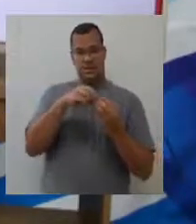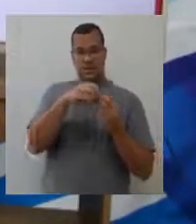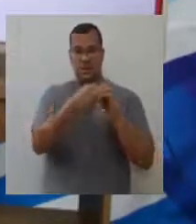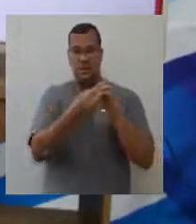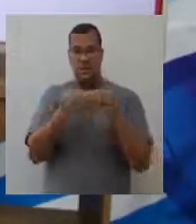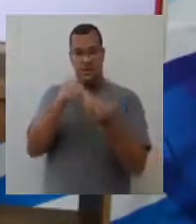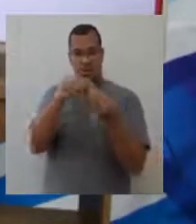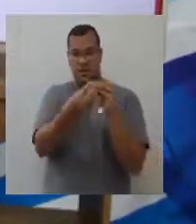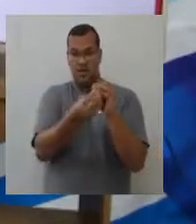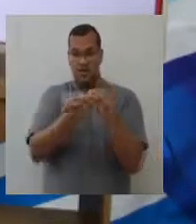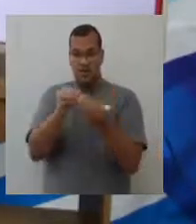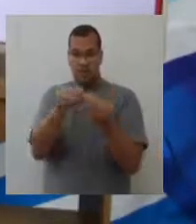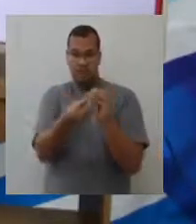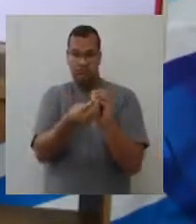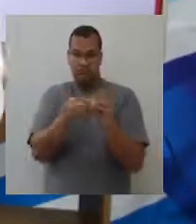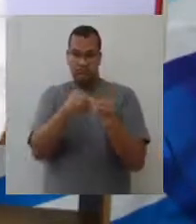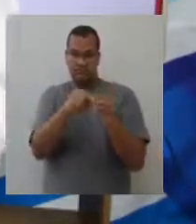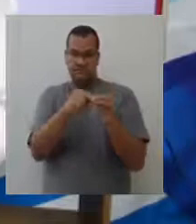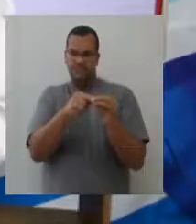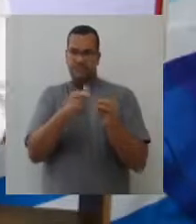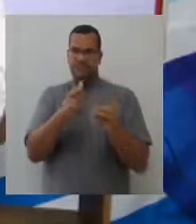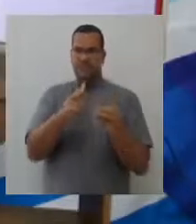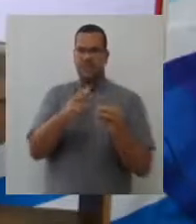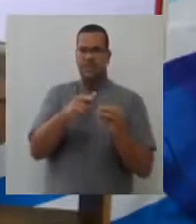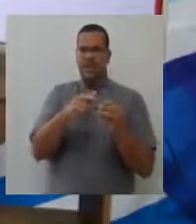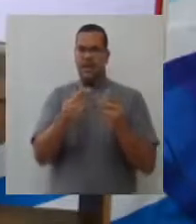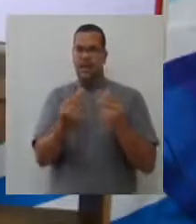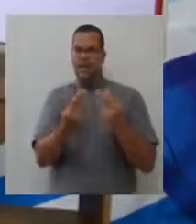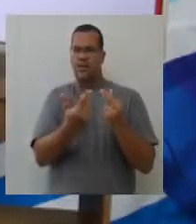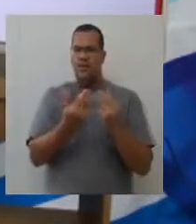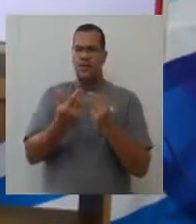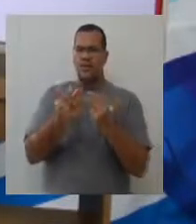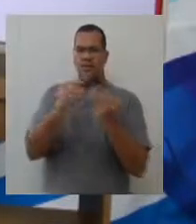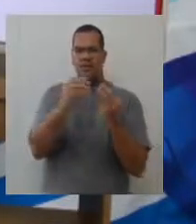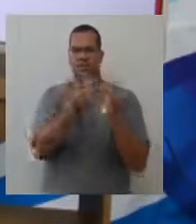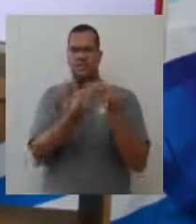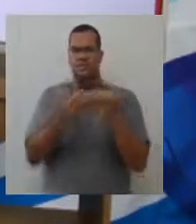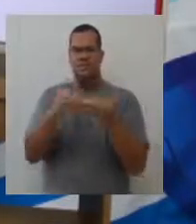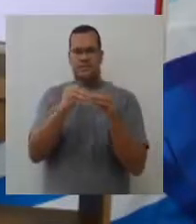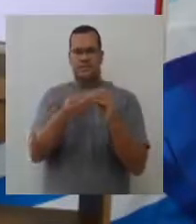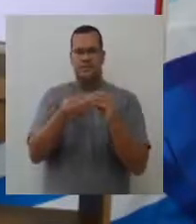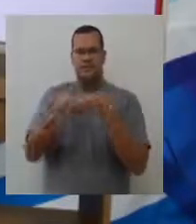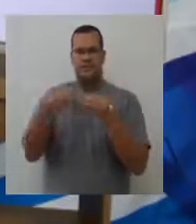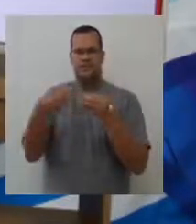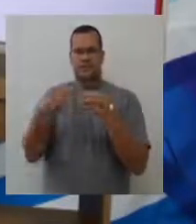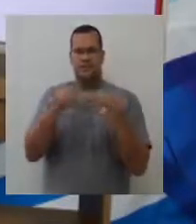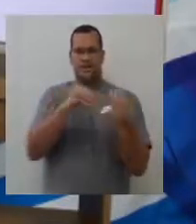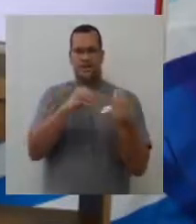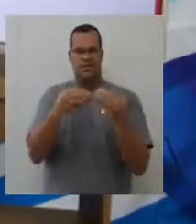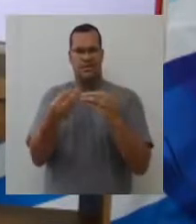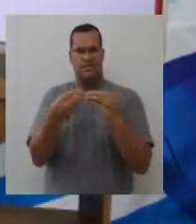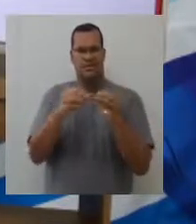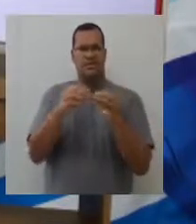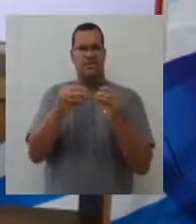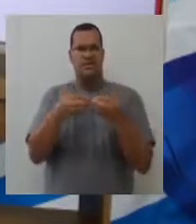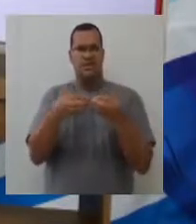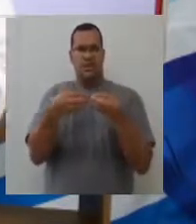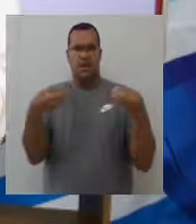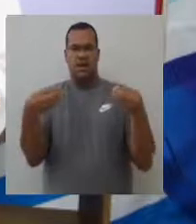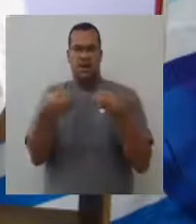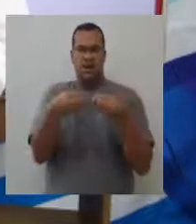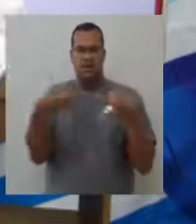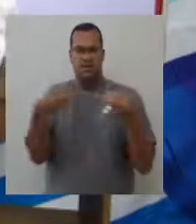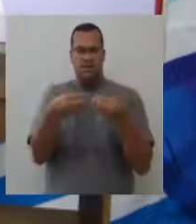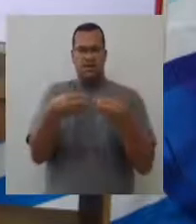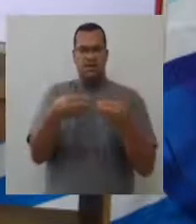as moléculas gasosas é mais ou menos igual ao poder de repulsão da molécula gasosa. Então, é por isso que